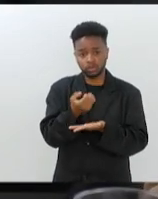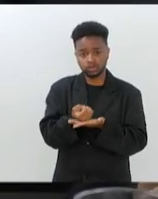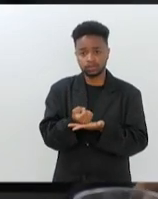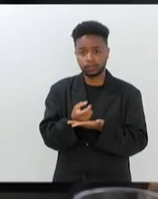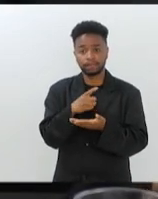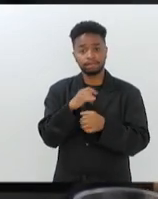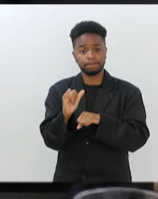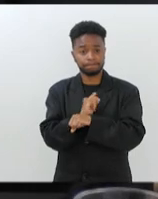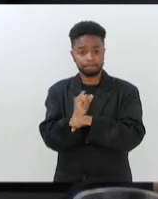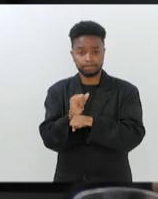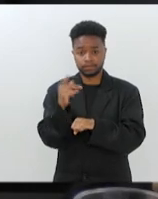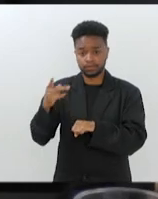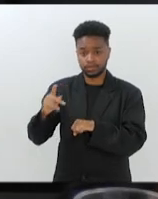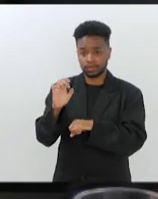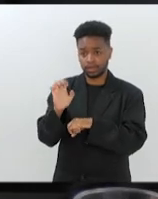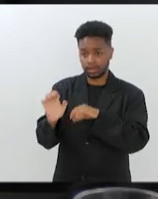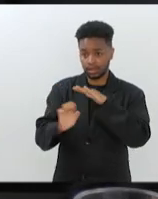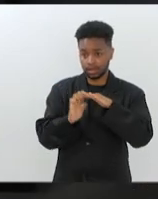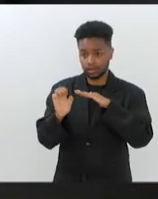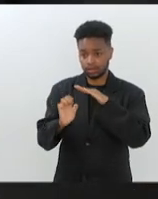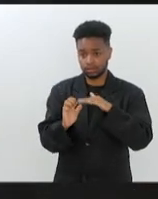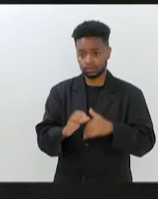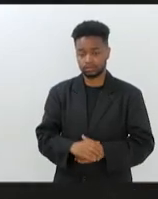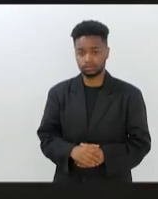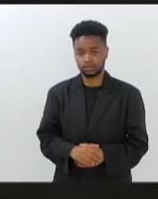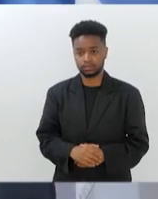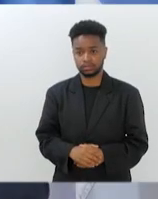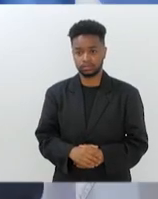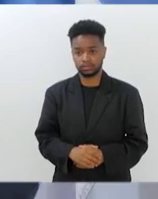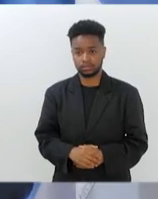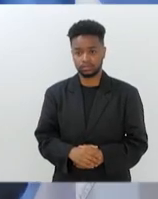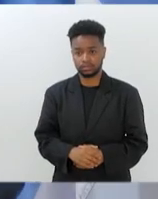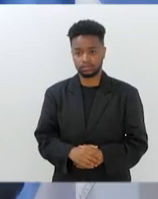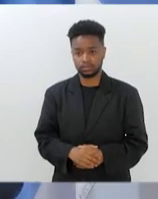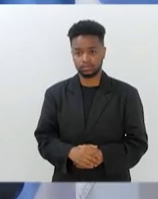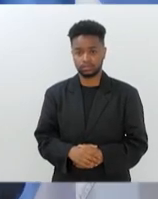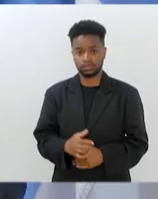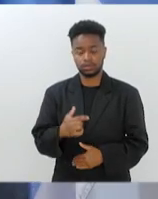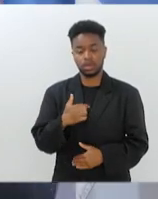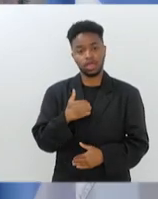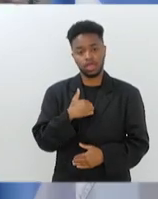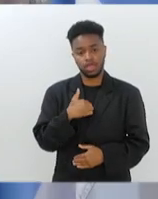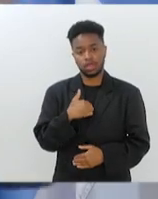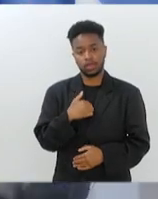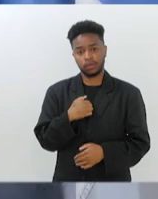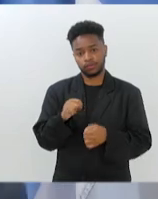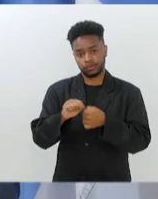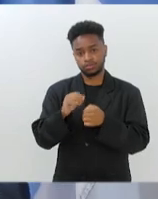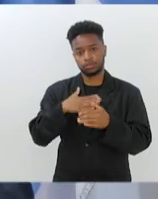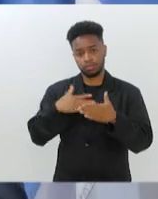estratégia da empresa isso é boa cumprindo o meu dever de fiscalizar o poder exec fiscalizar a senhora fiscalizar